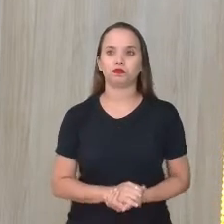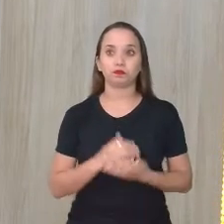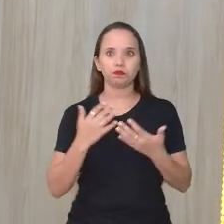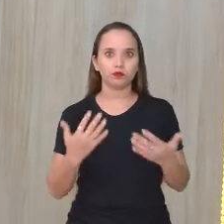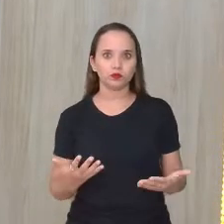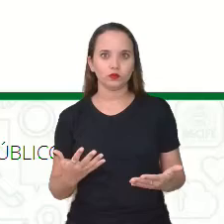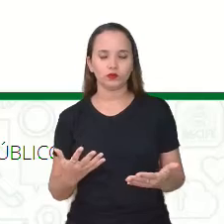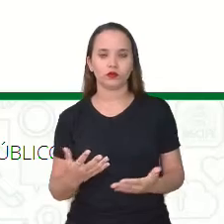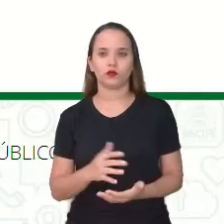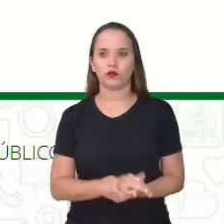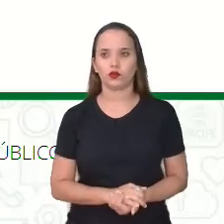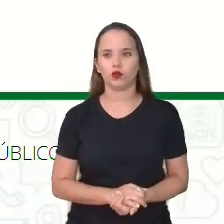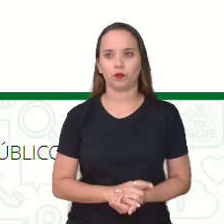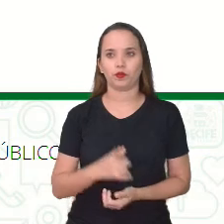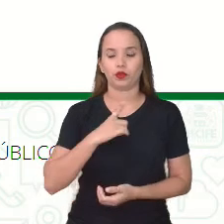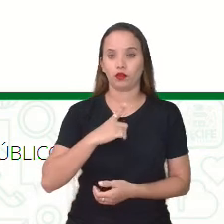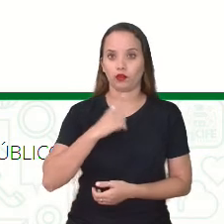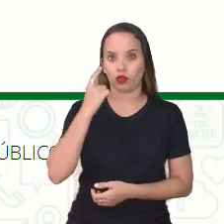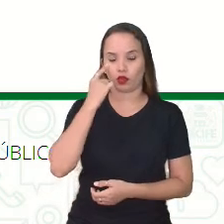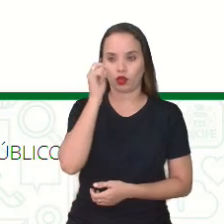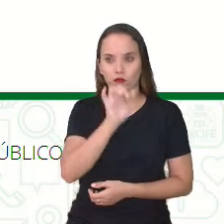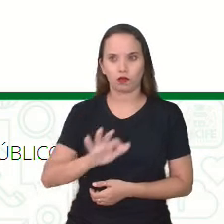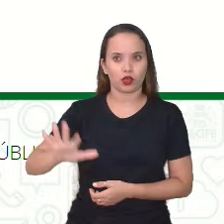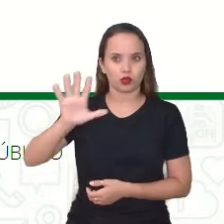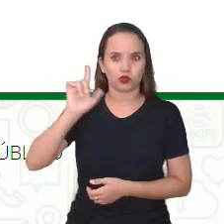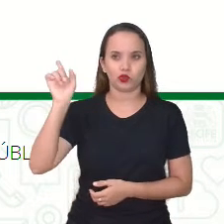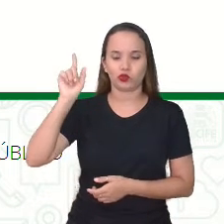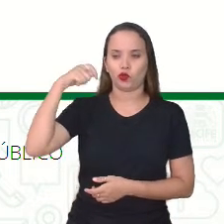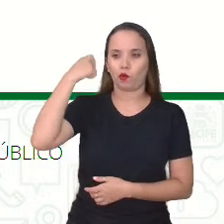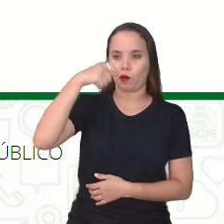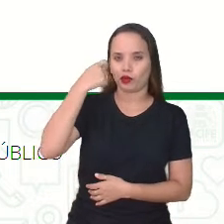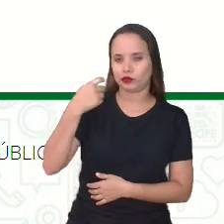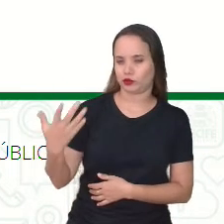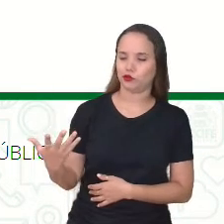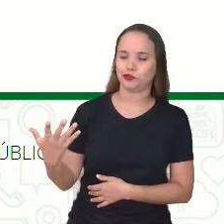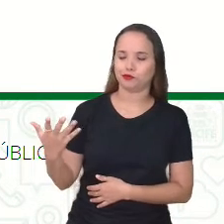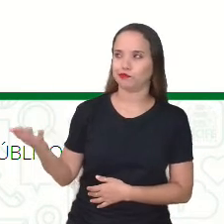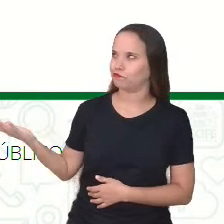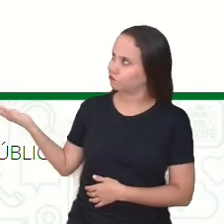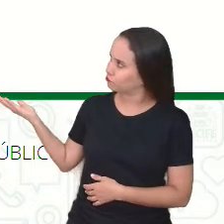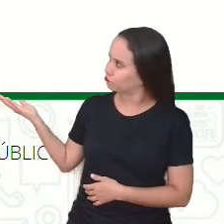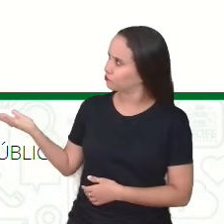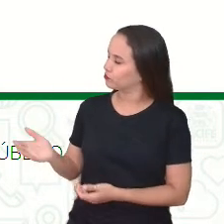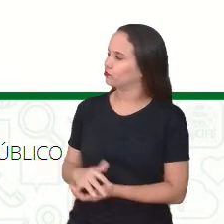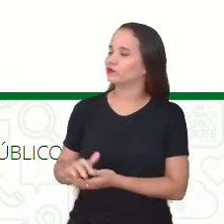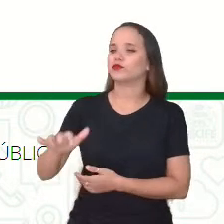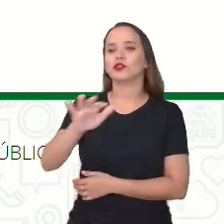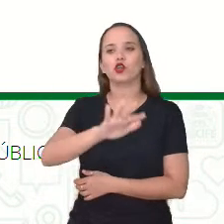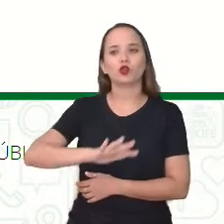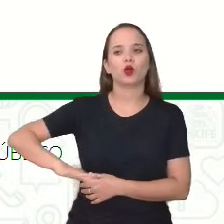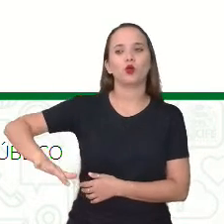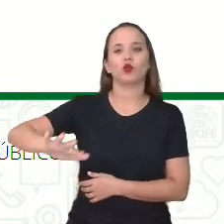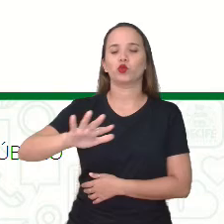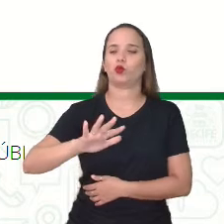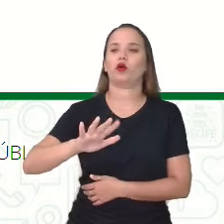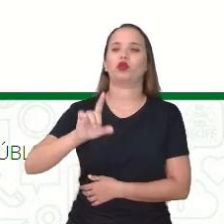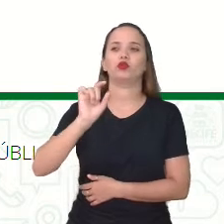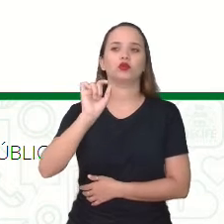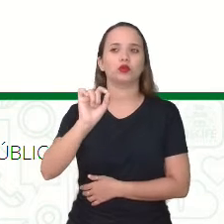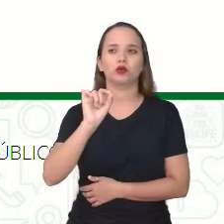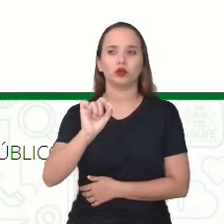Então, gente, vejam só. Está aqui a imagem, né, de um artista num, num espaço que